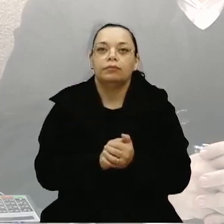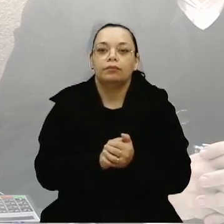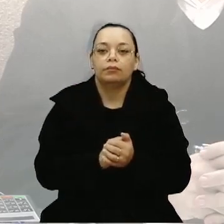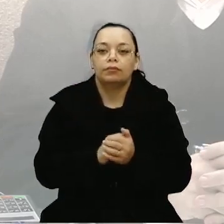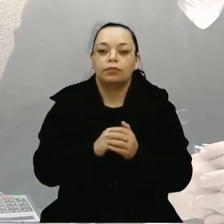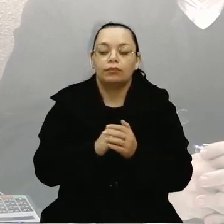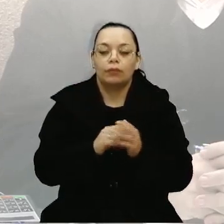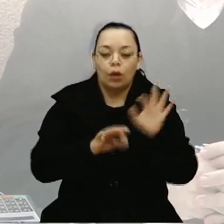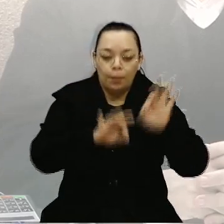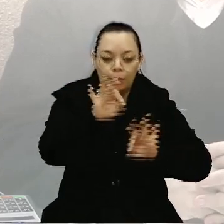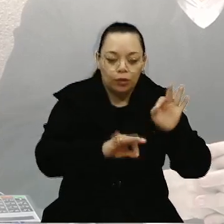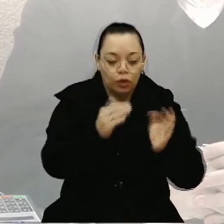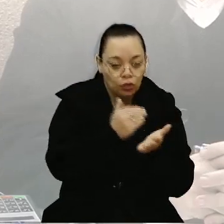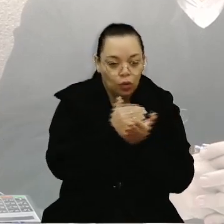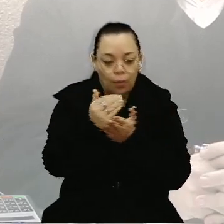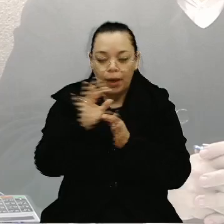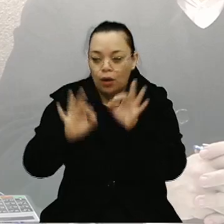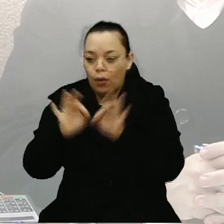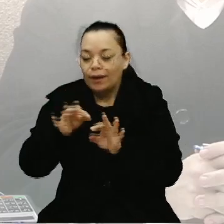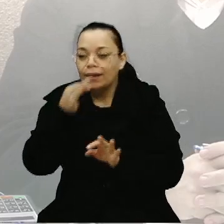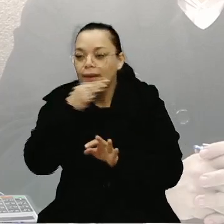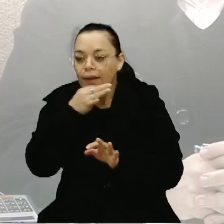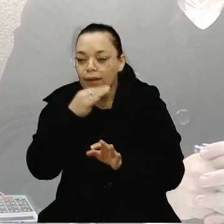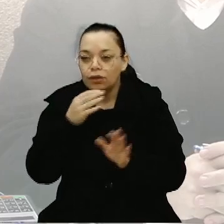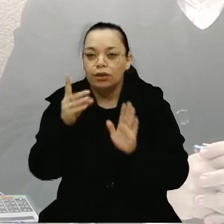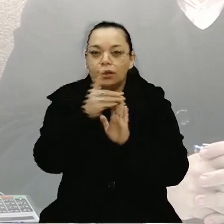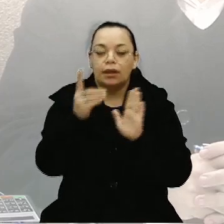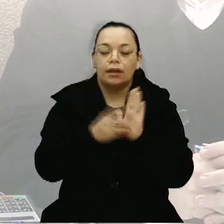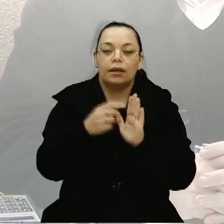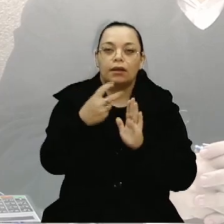piloto Organiza Caxias, instituído pelo Decreto